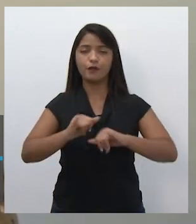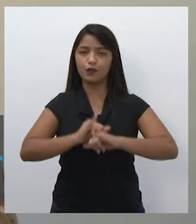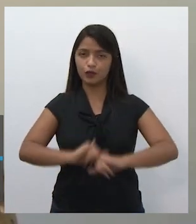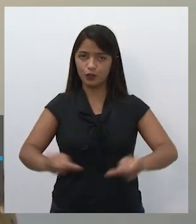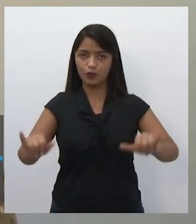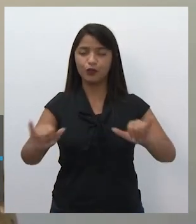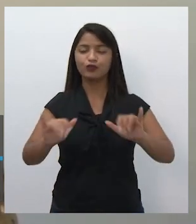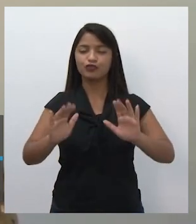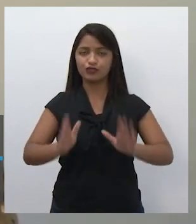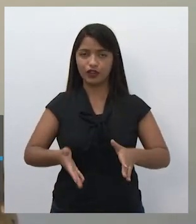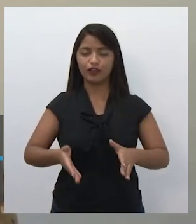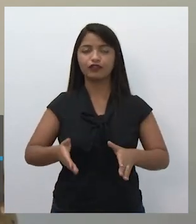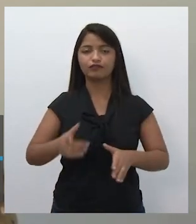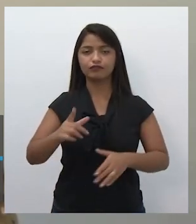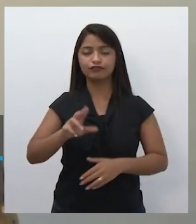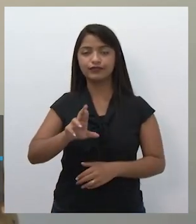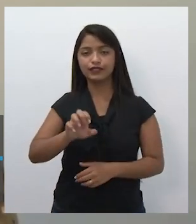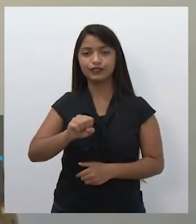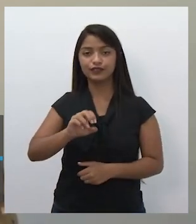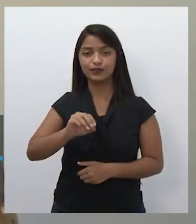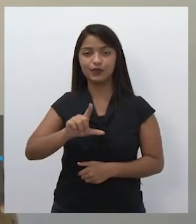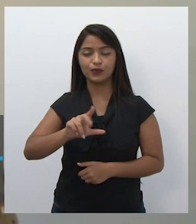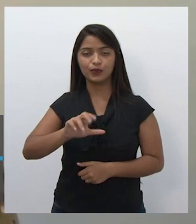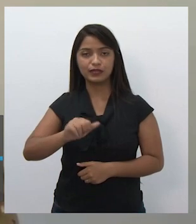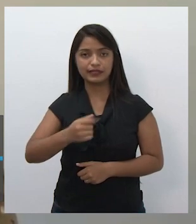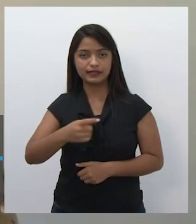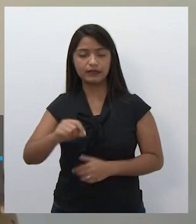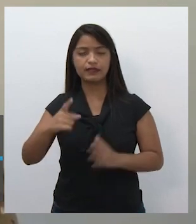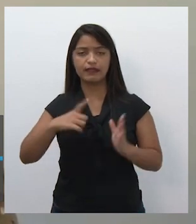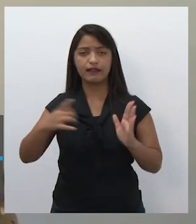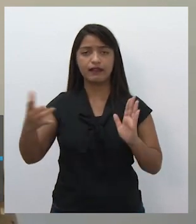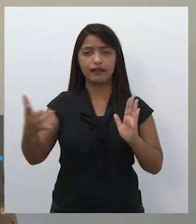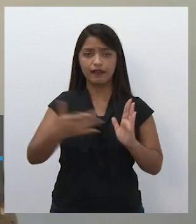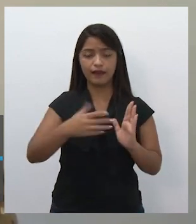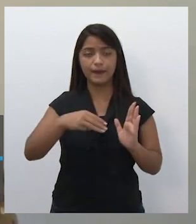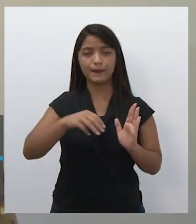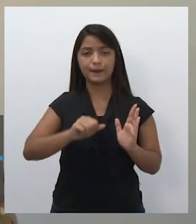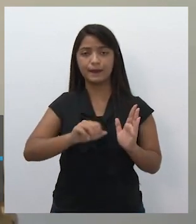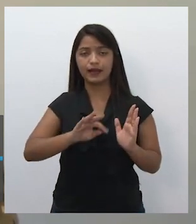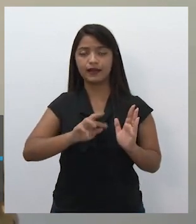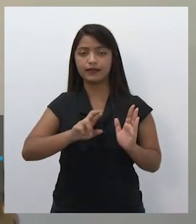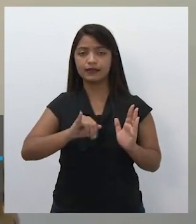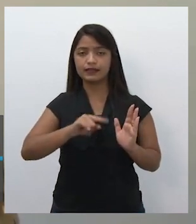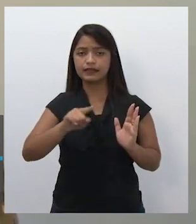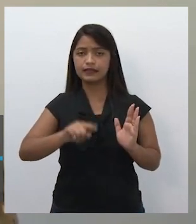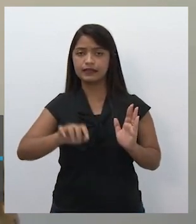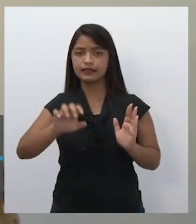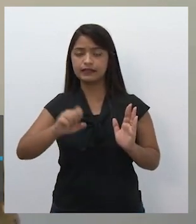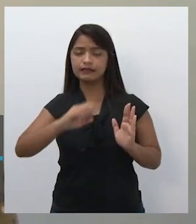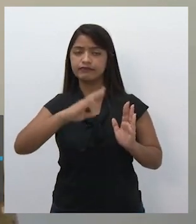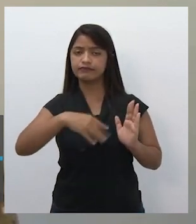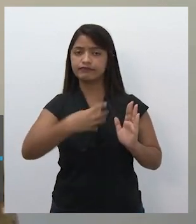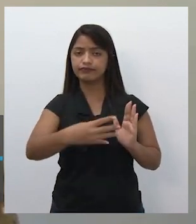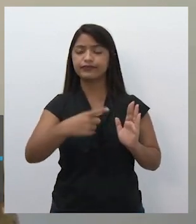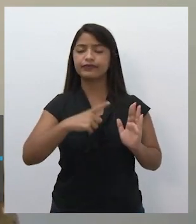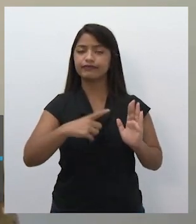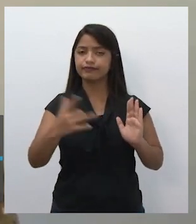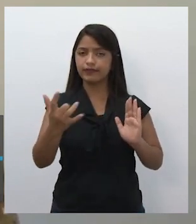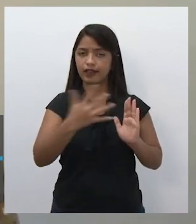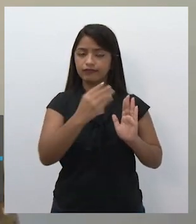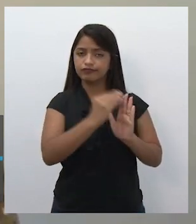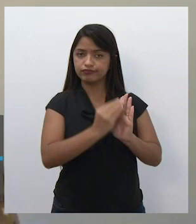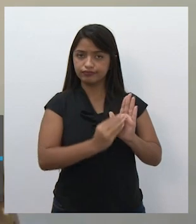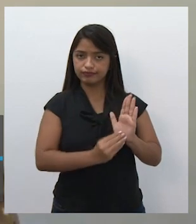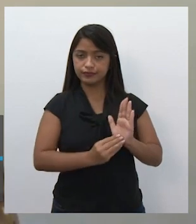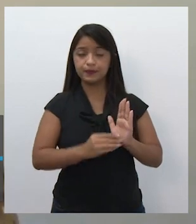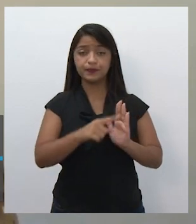com as matrizes. Vocês podem estar acompanhando aí junto com a diretoria. Quem acompanha